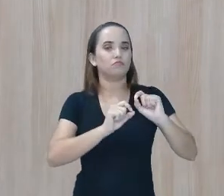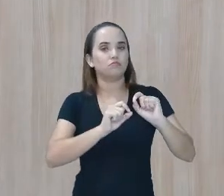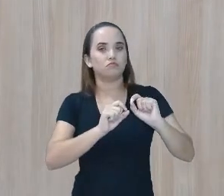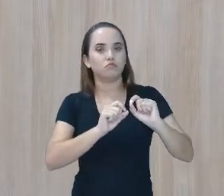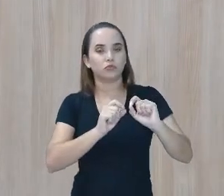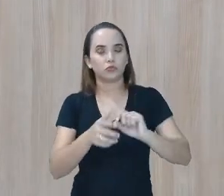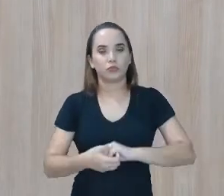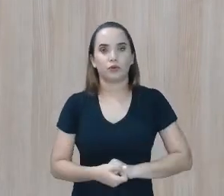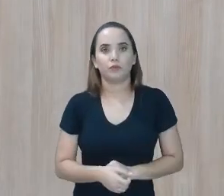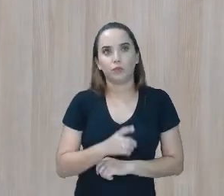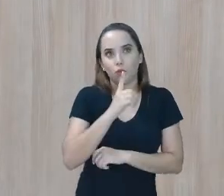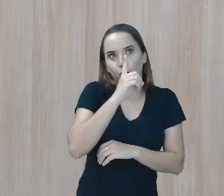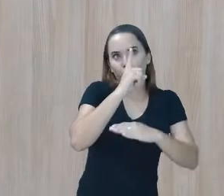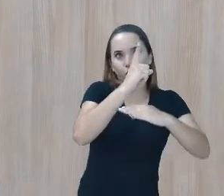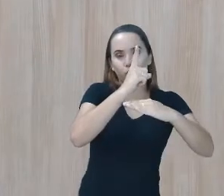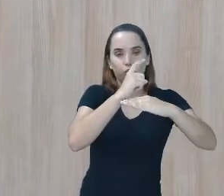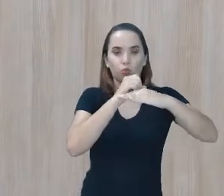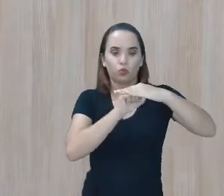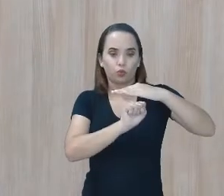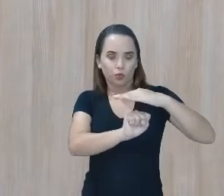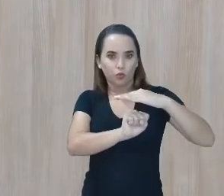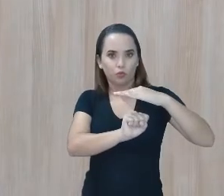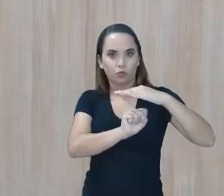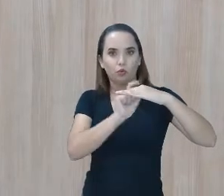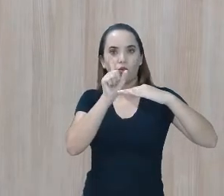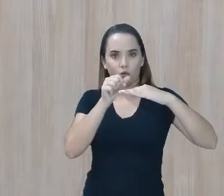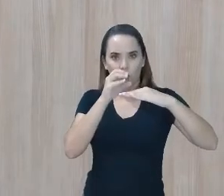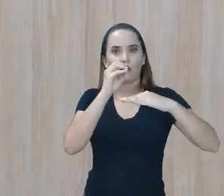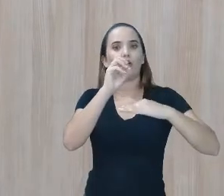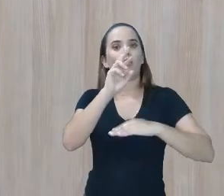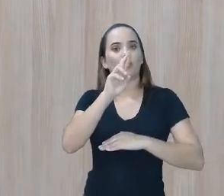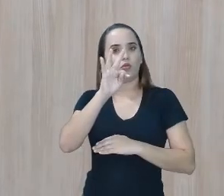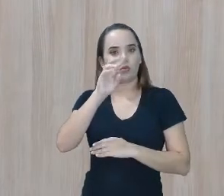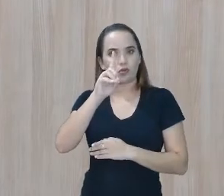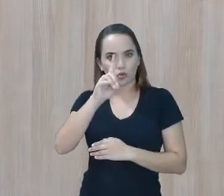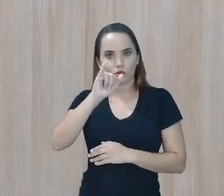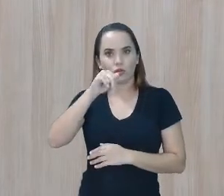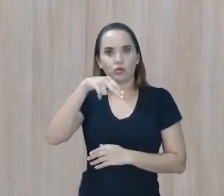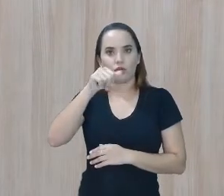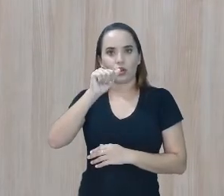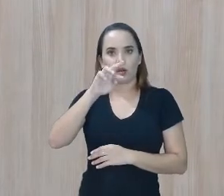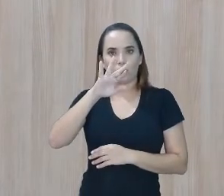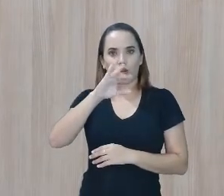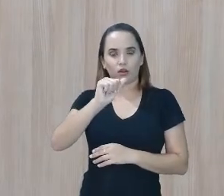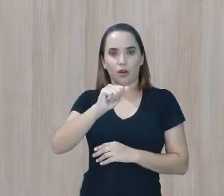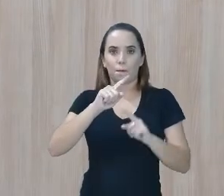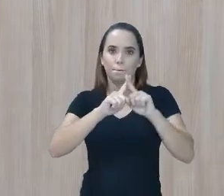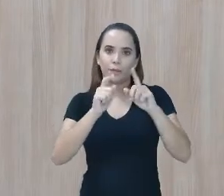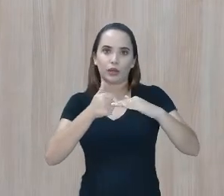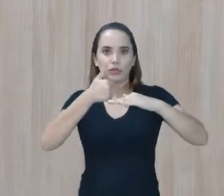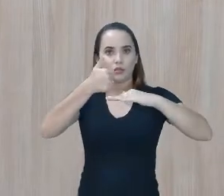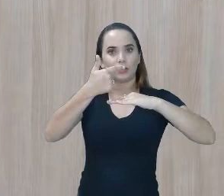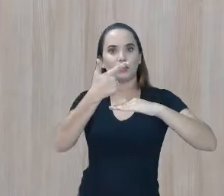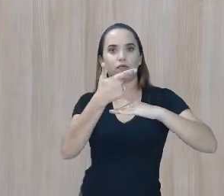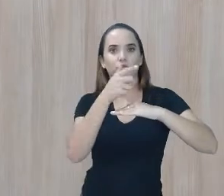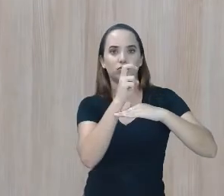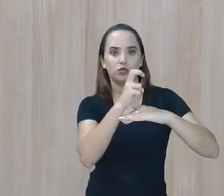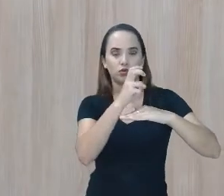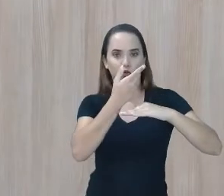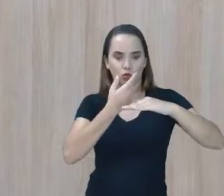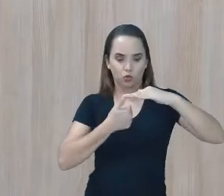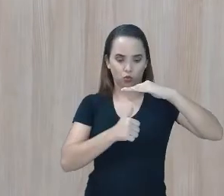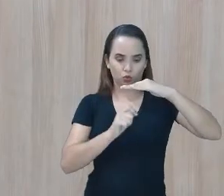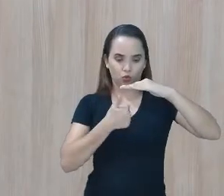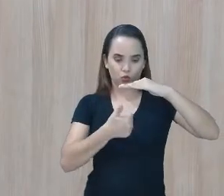aquela fração, por exemplo, 1 sobre 8 é uma fração ordinária, mas aquela 125 sobre 1000, ela não é